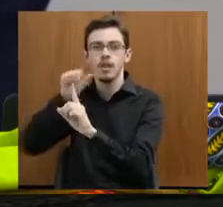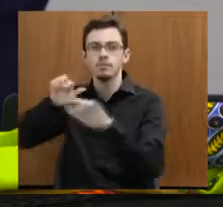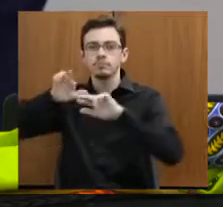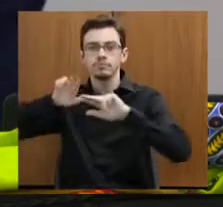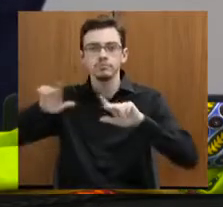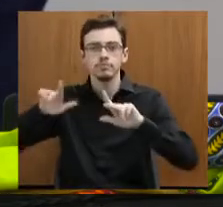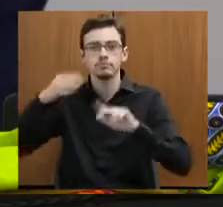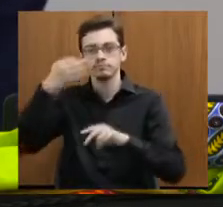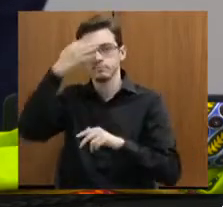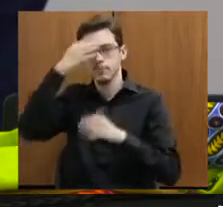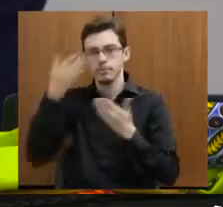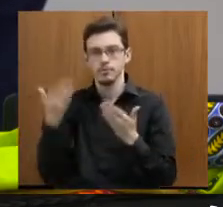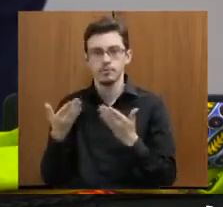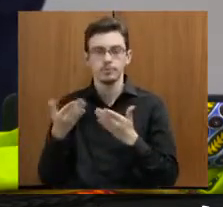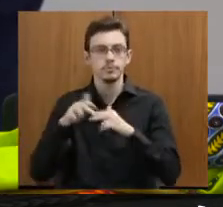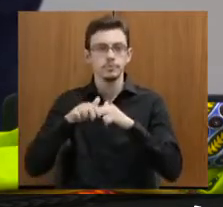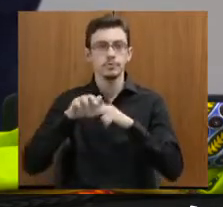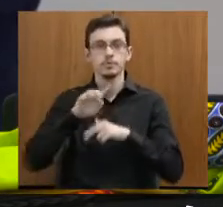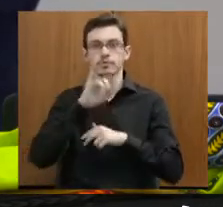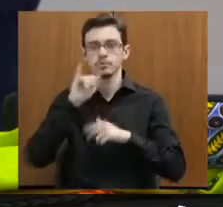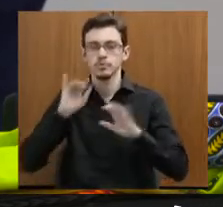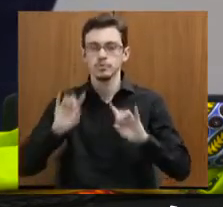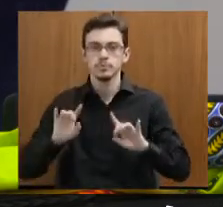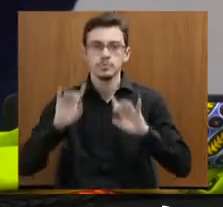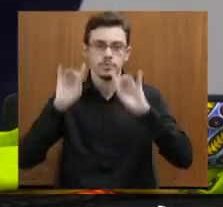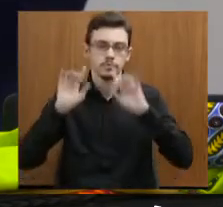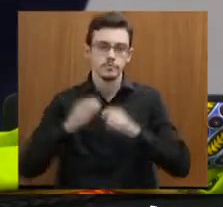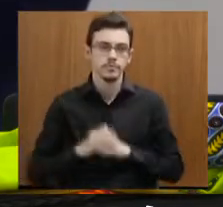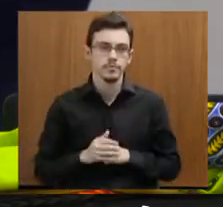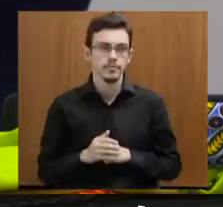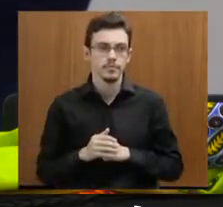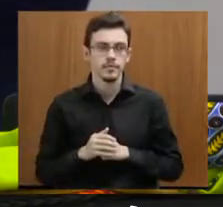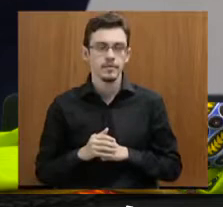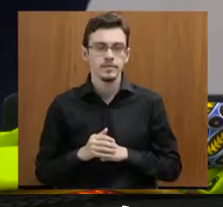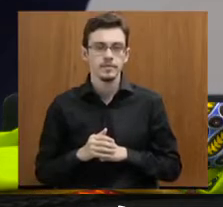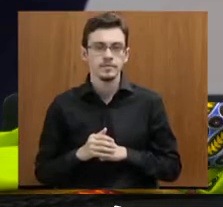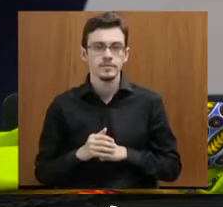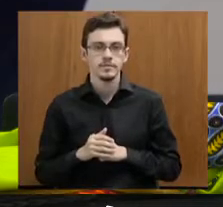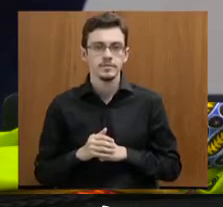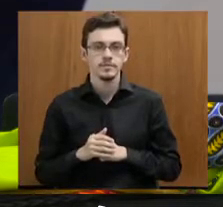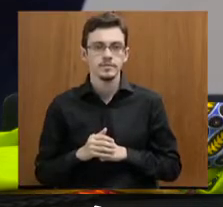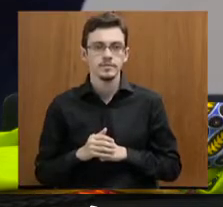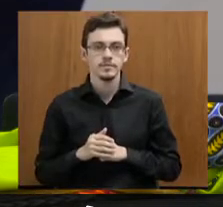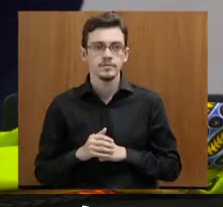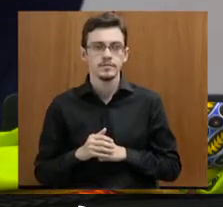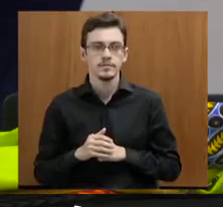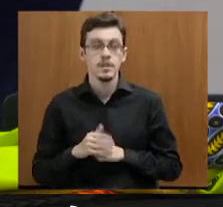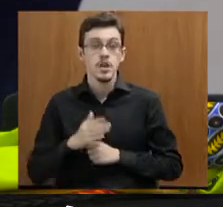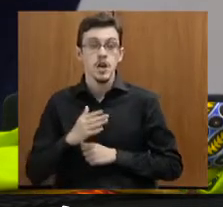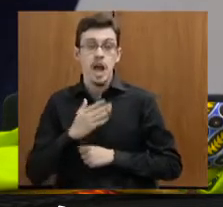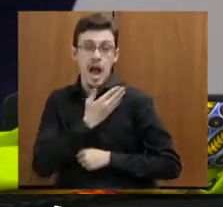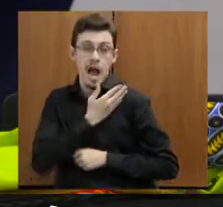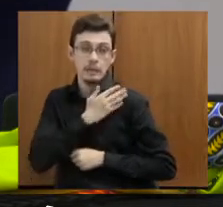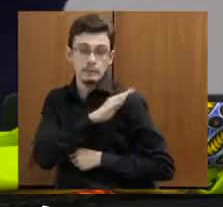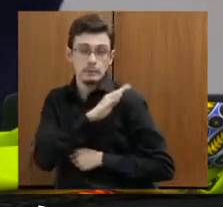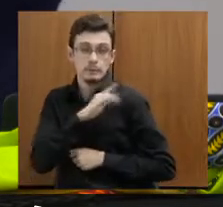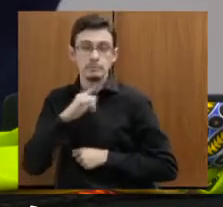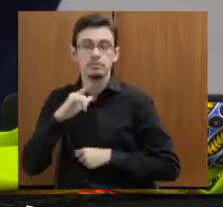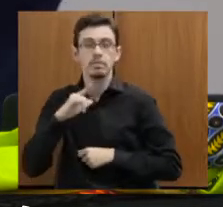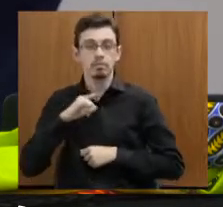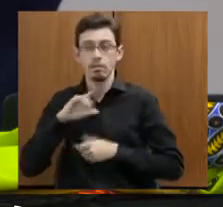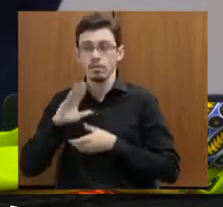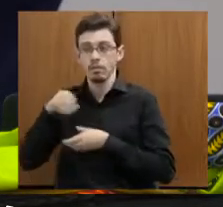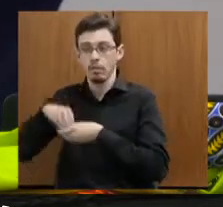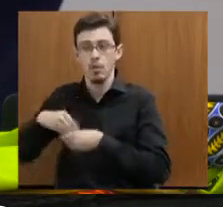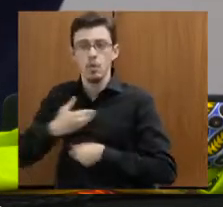pelo dia de hoje e o racismo ele é estrutural e assola todos